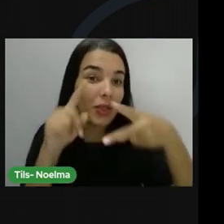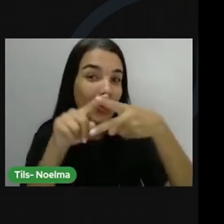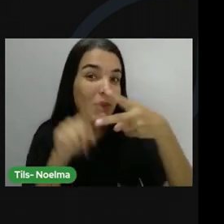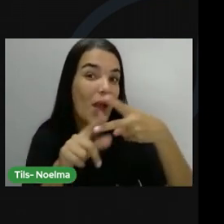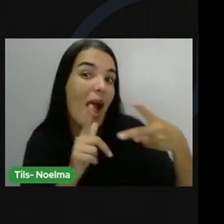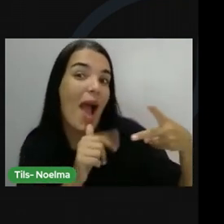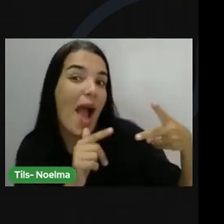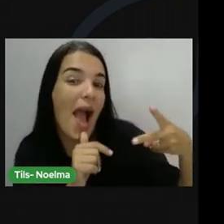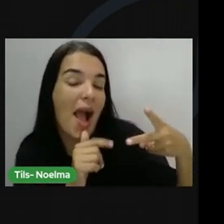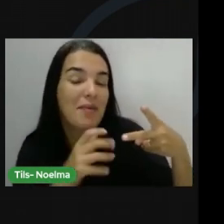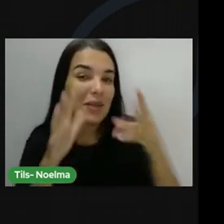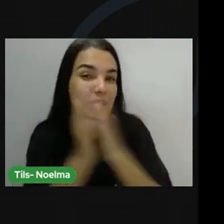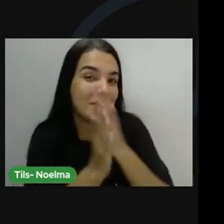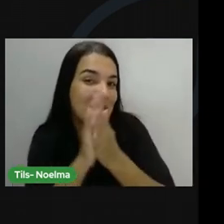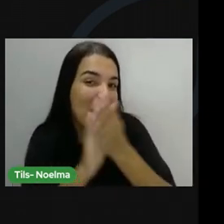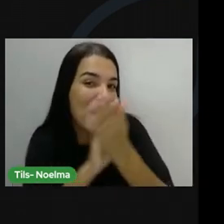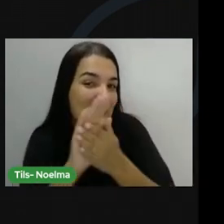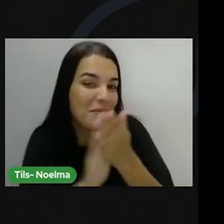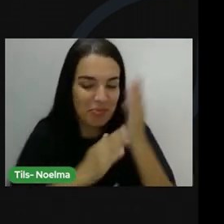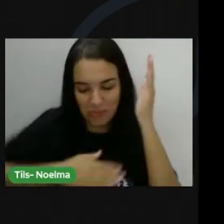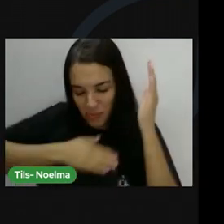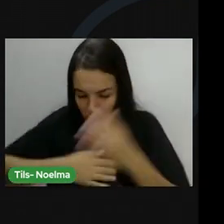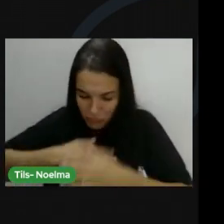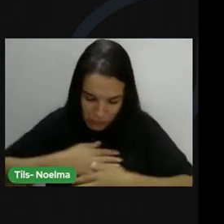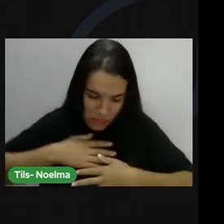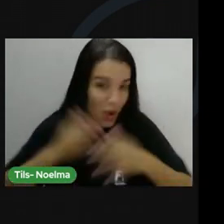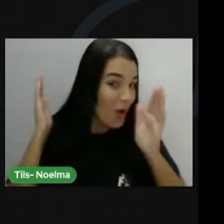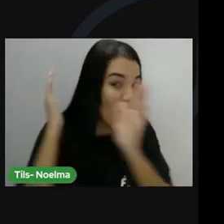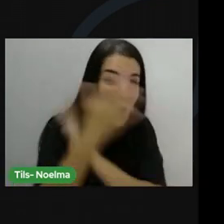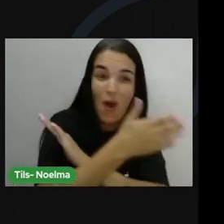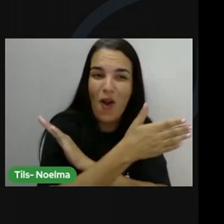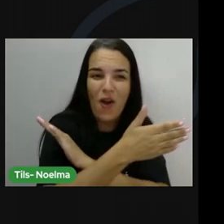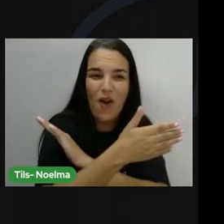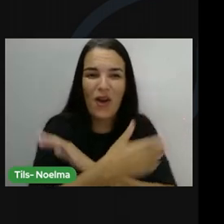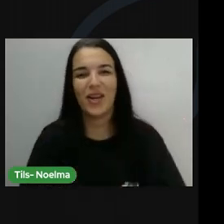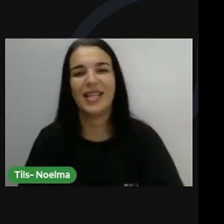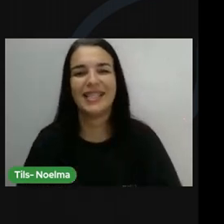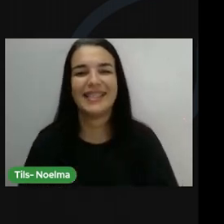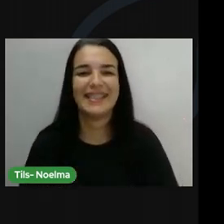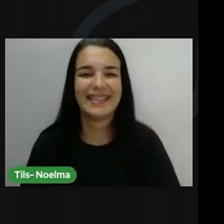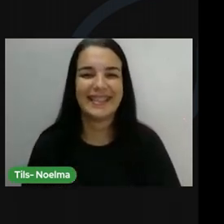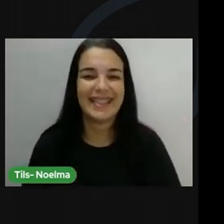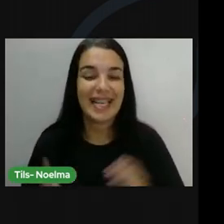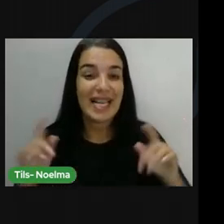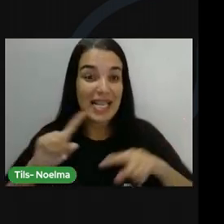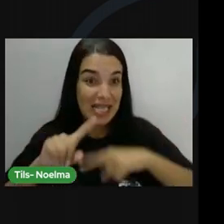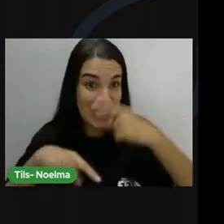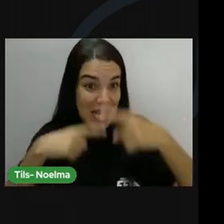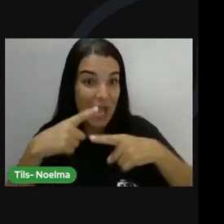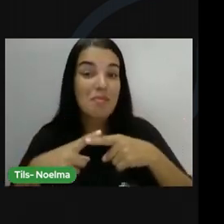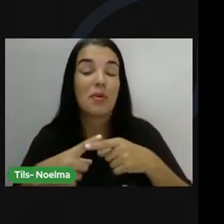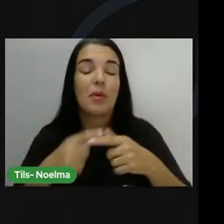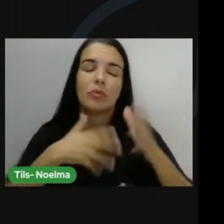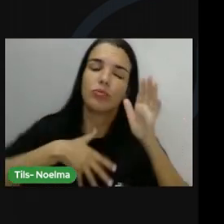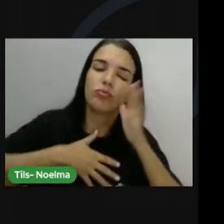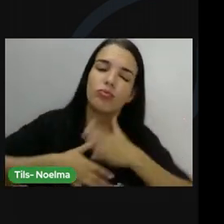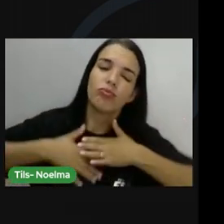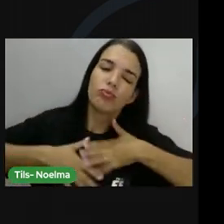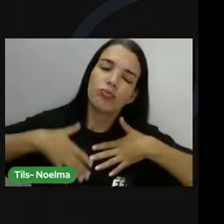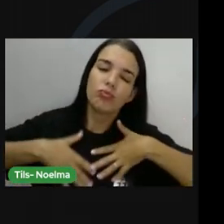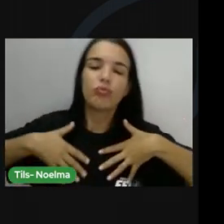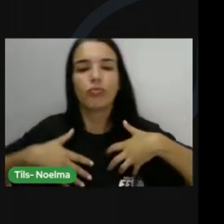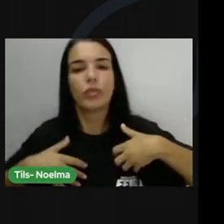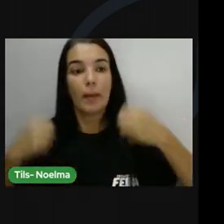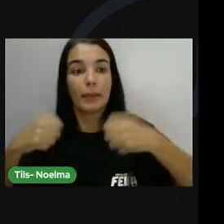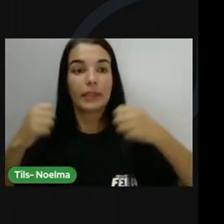a água e o sabonete. Então, minha gente, chuveiro neles! Mas após um banho gostoso, não se esqueça de se